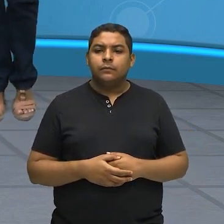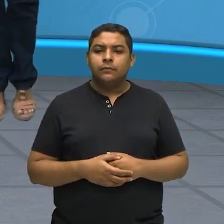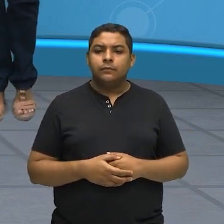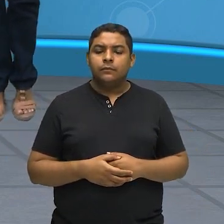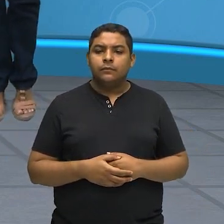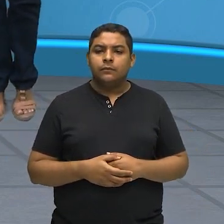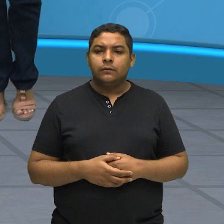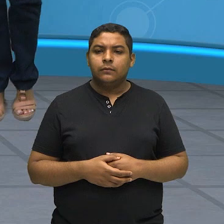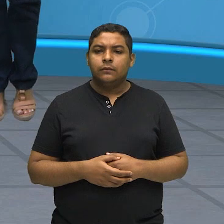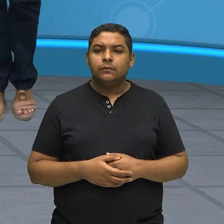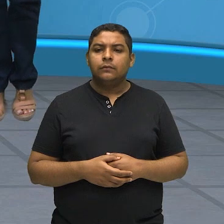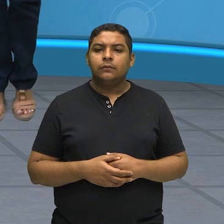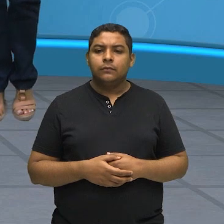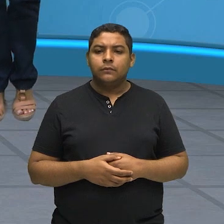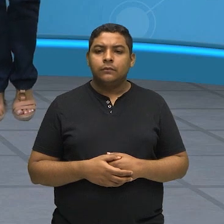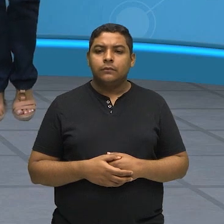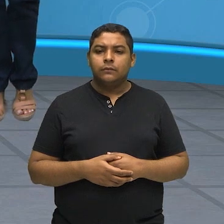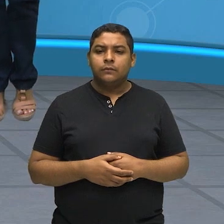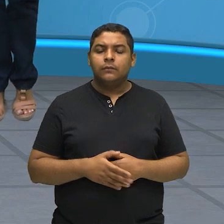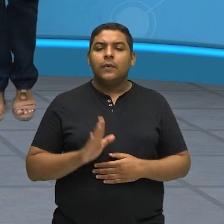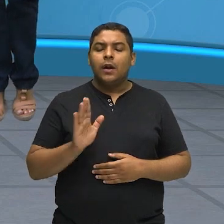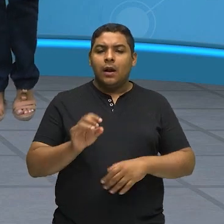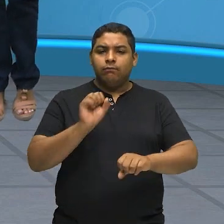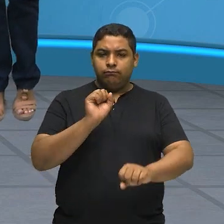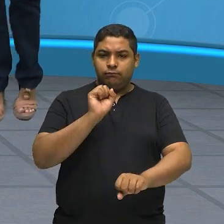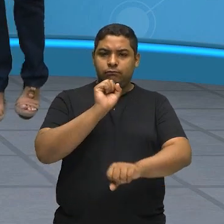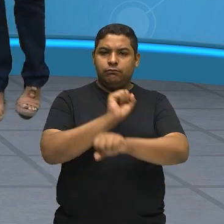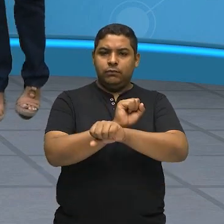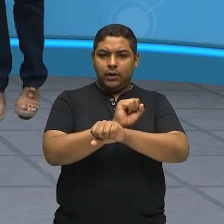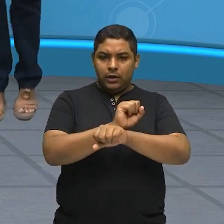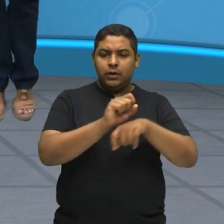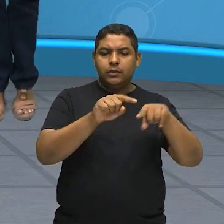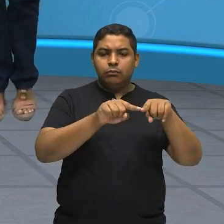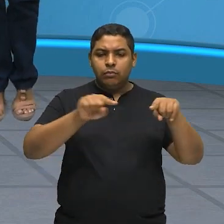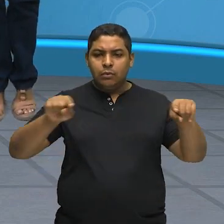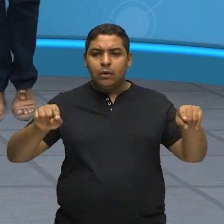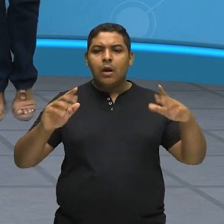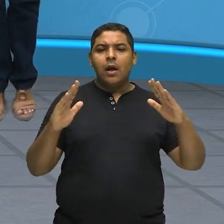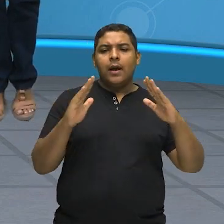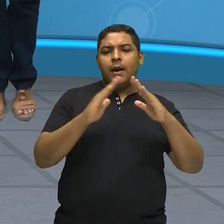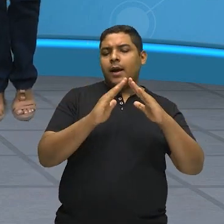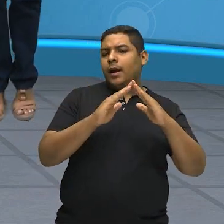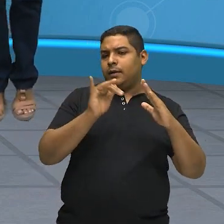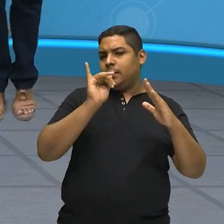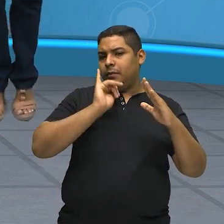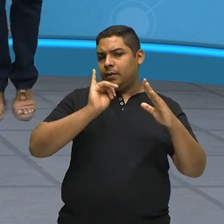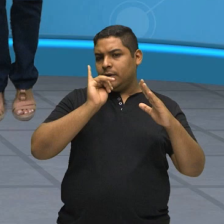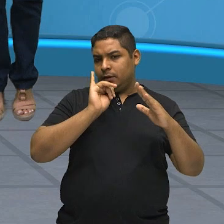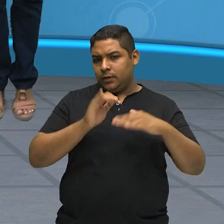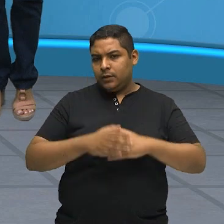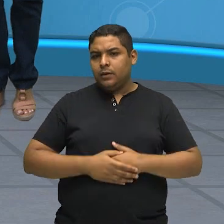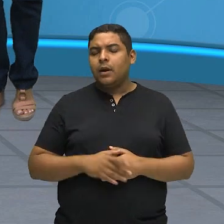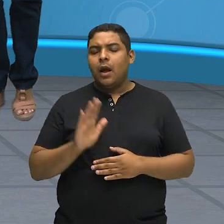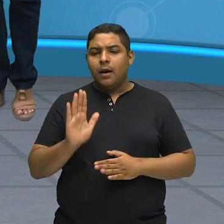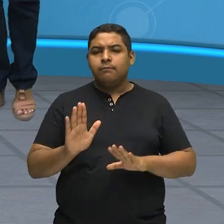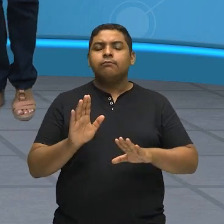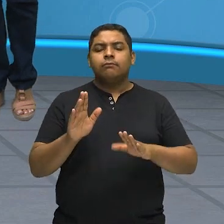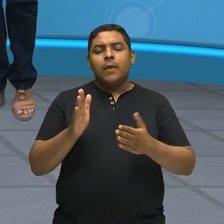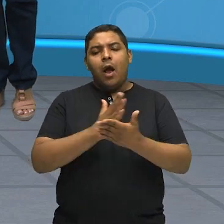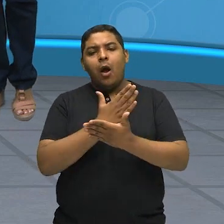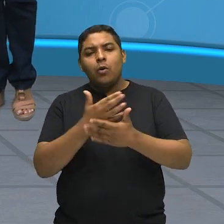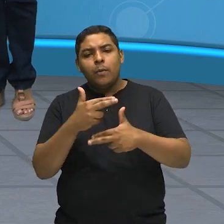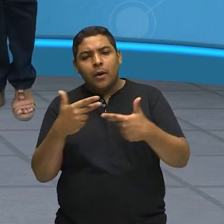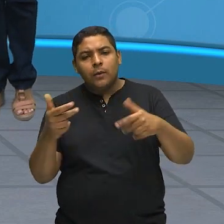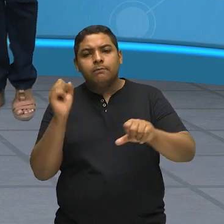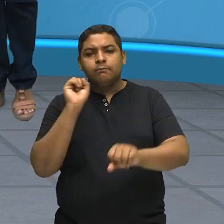um desenho, essa linha é estática. Aqui você pode desenhar uma casa, não é isso? Então, algo que está estático. Então, a linha